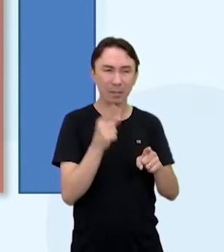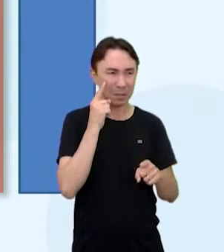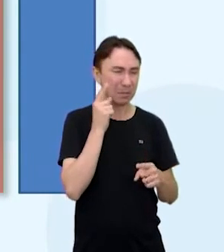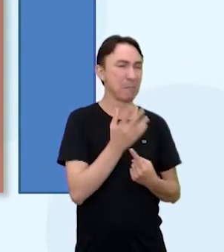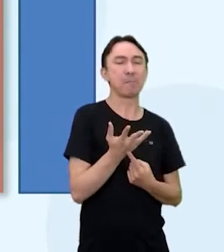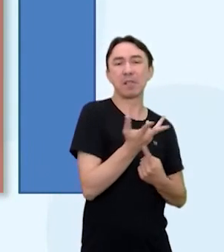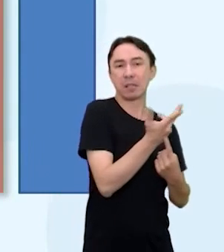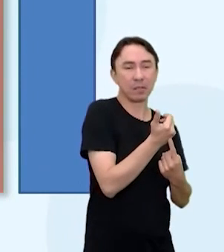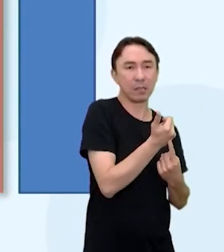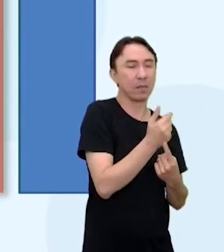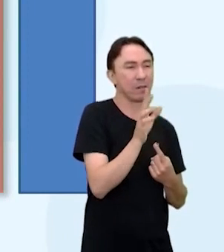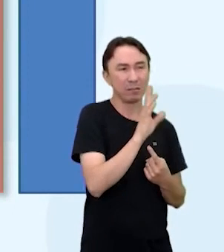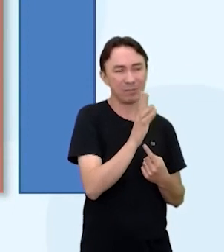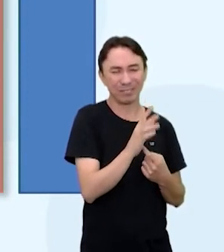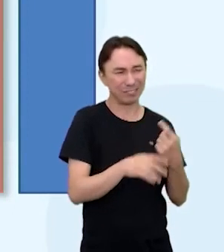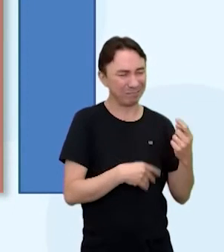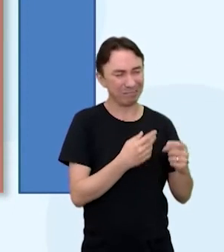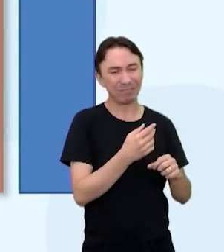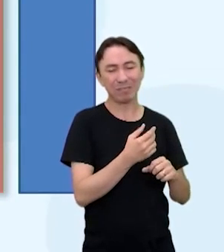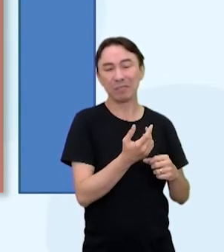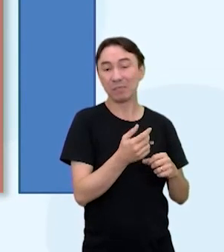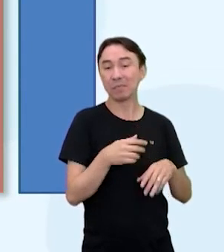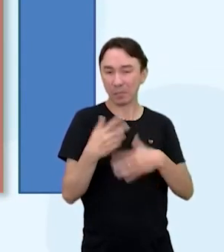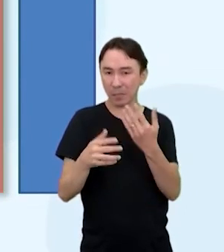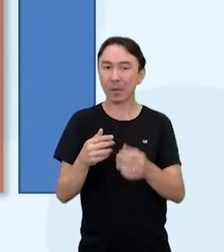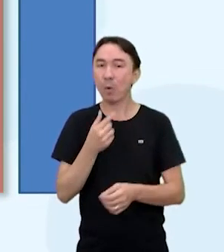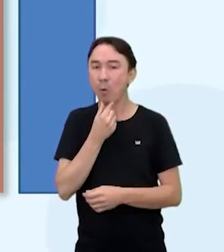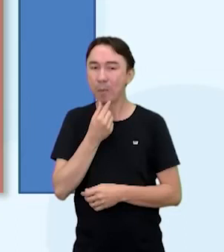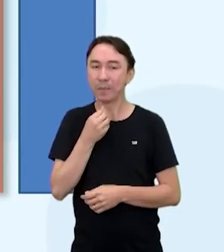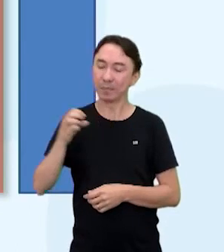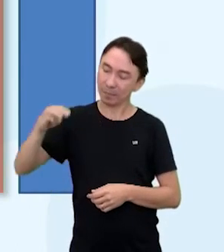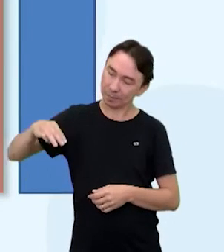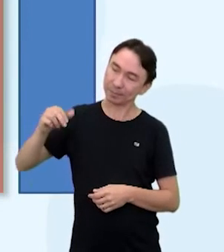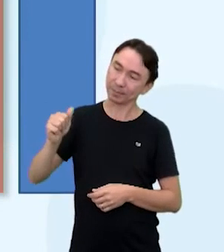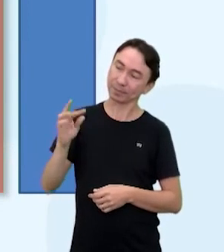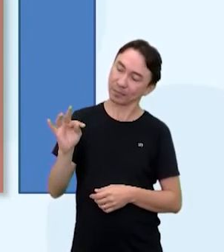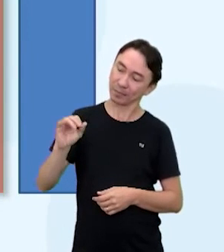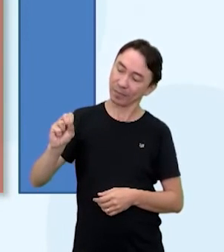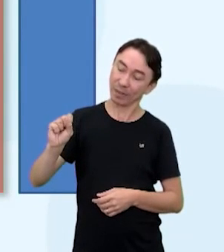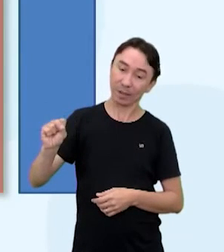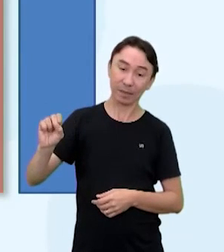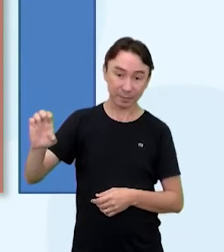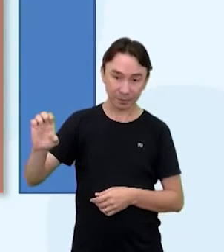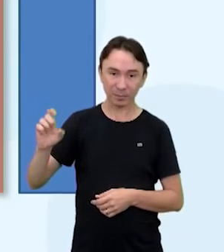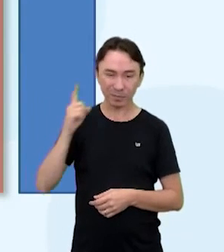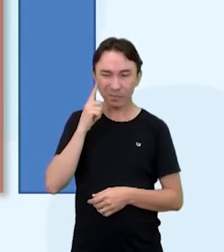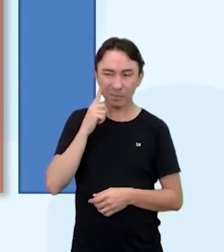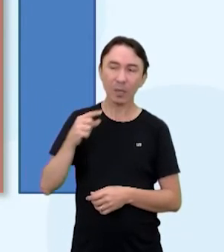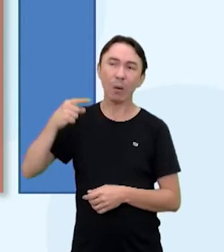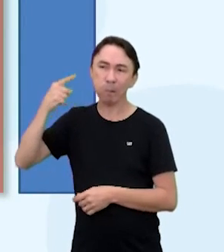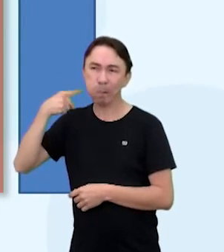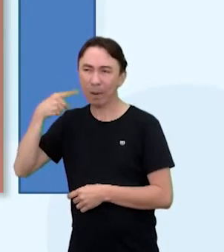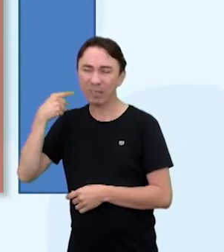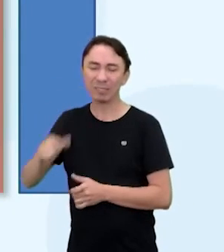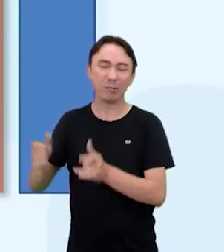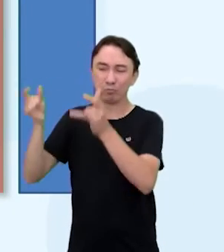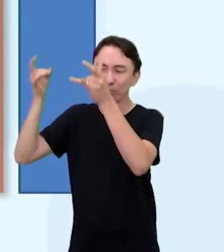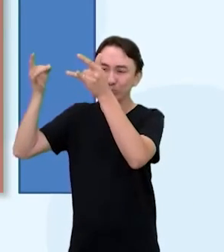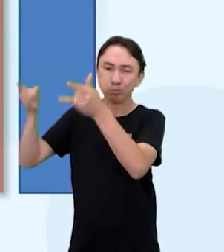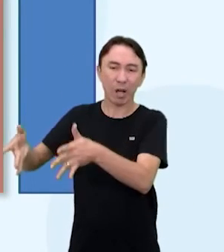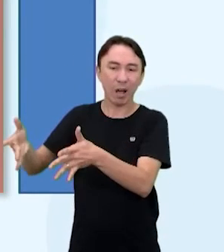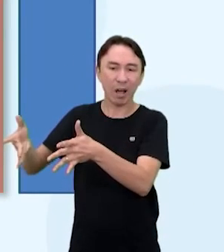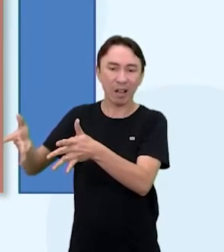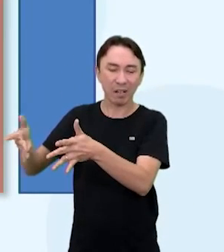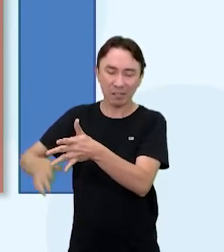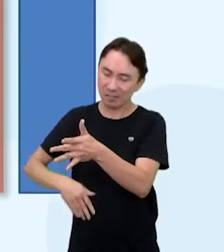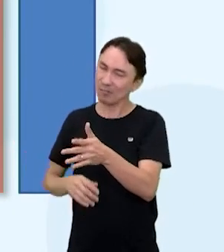artística e ele abandonou essa carreira do direito, agora falando do Matisse, para se dedicar à pintura. A atividade iniciada